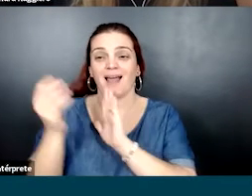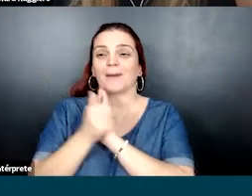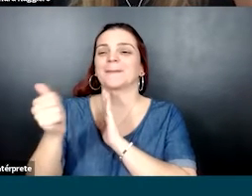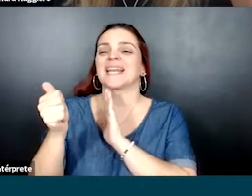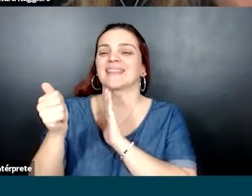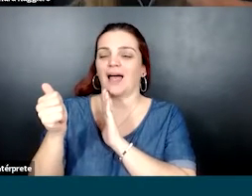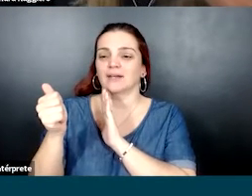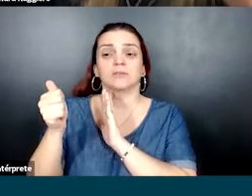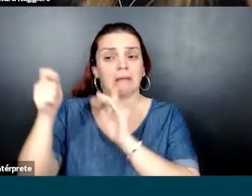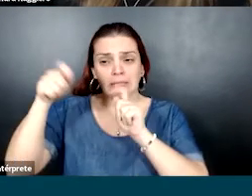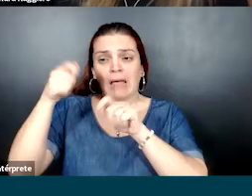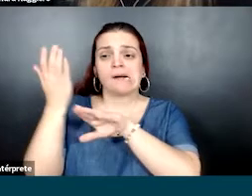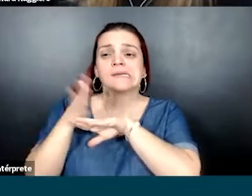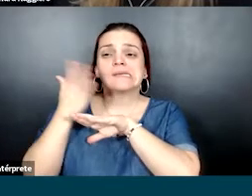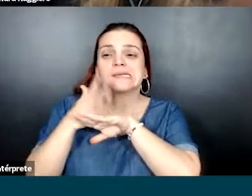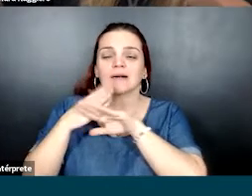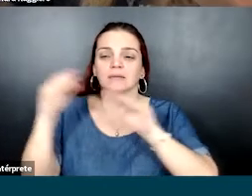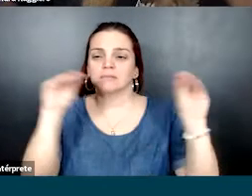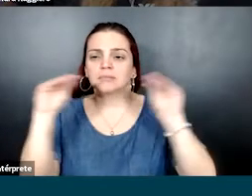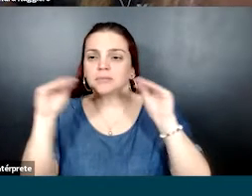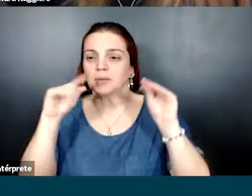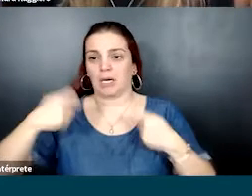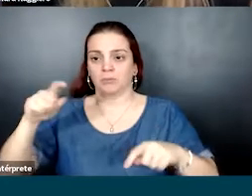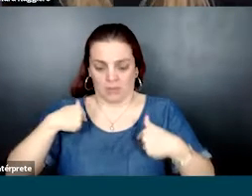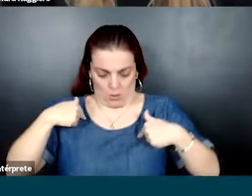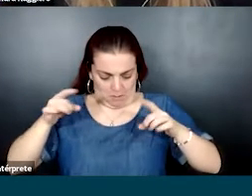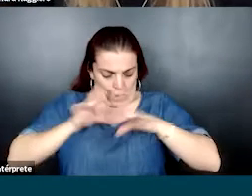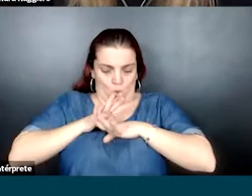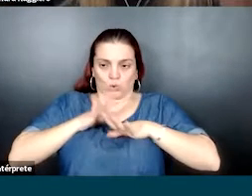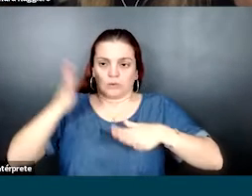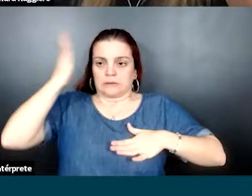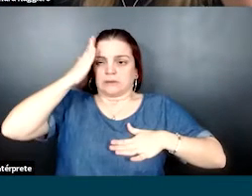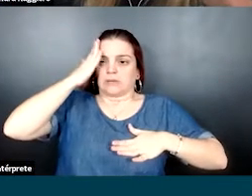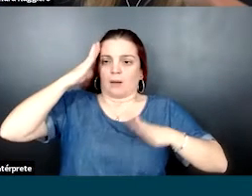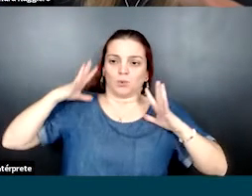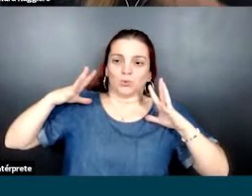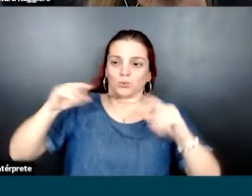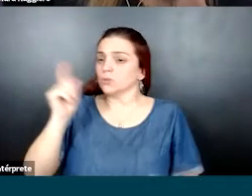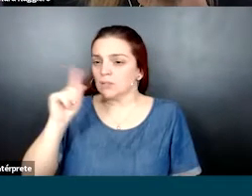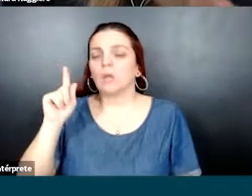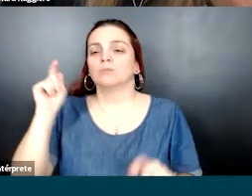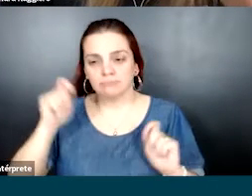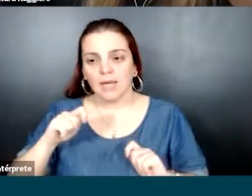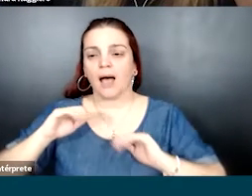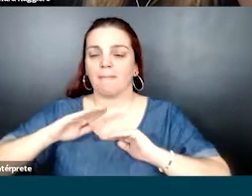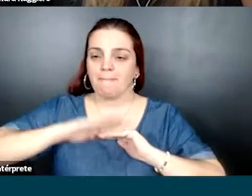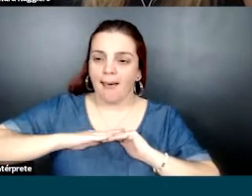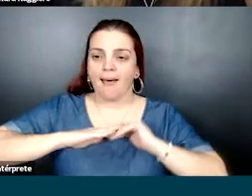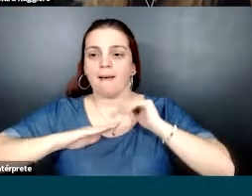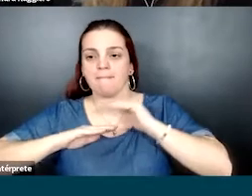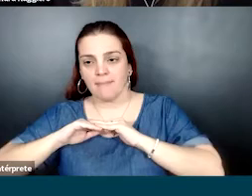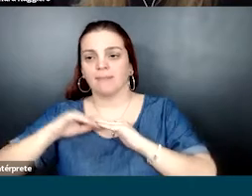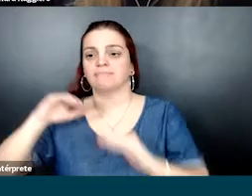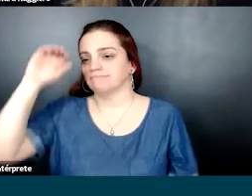comentou agora, elas são totalmente treináveis, você não precisa nascer com. Elas são totalmente treináveis e